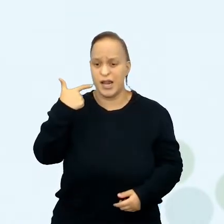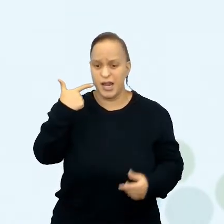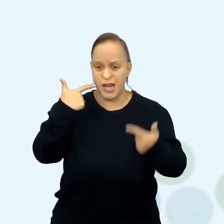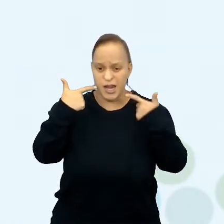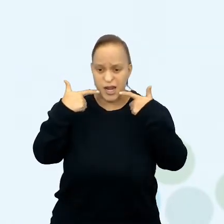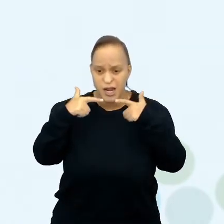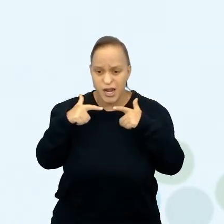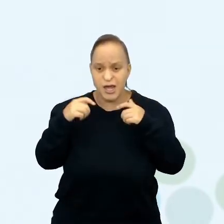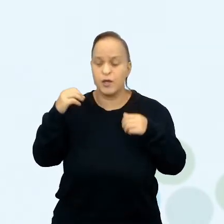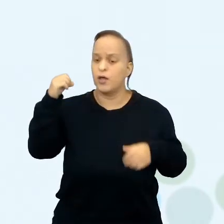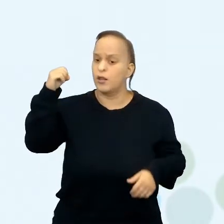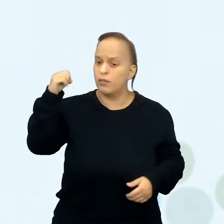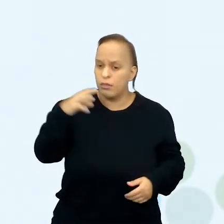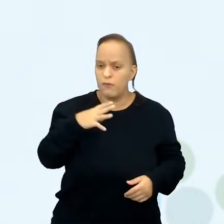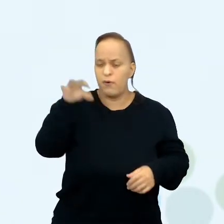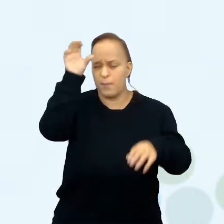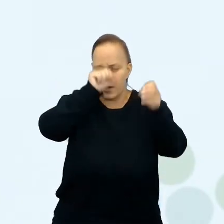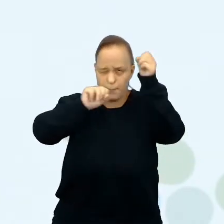posso,